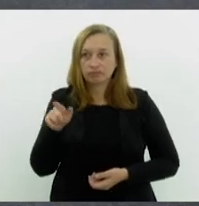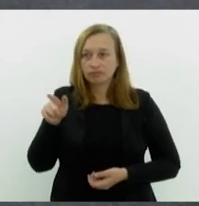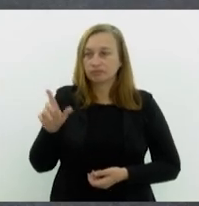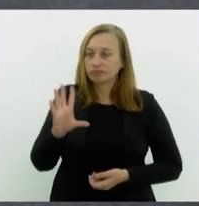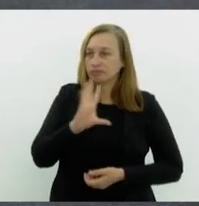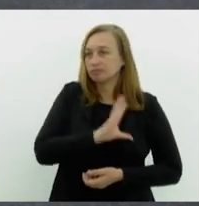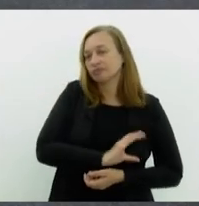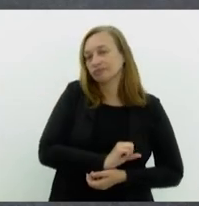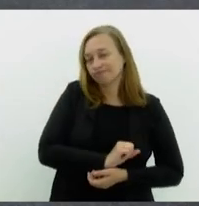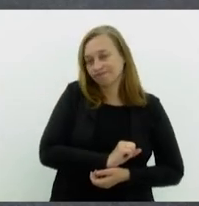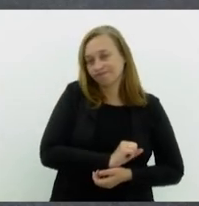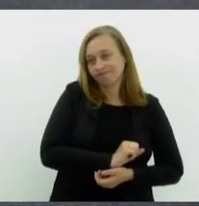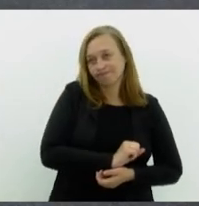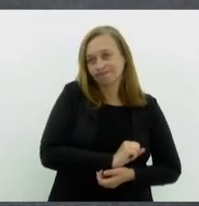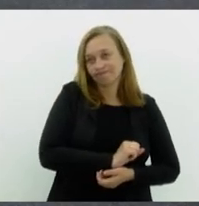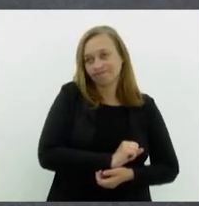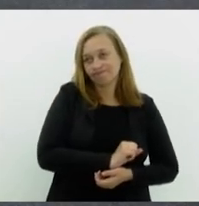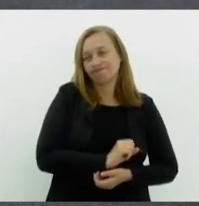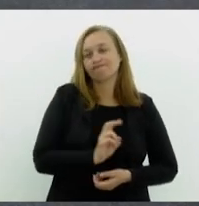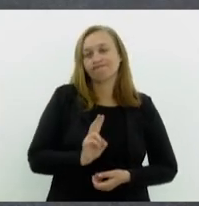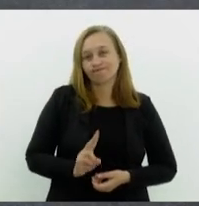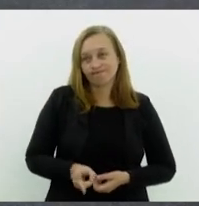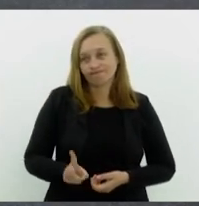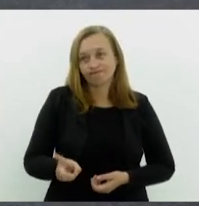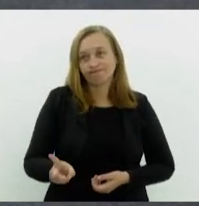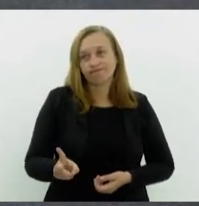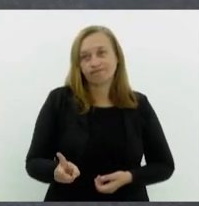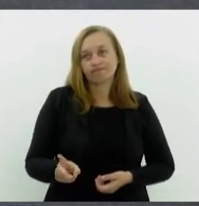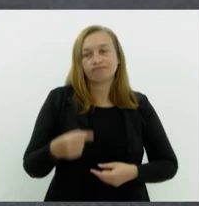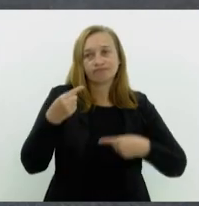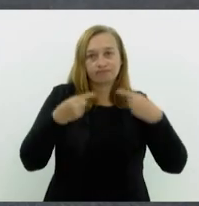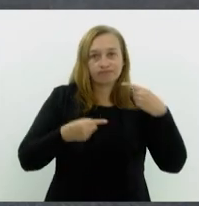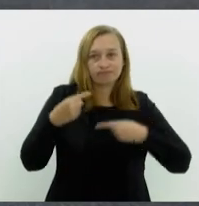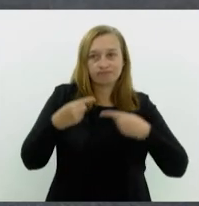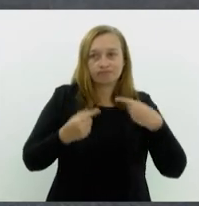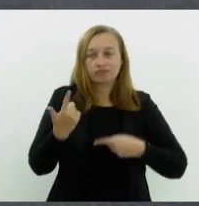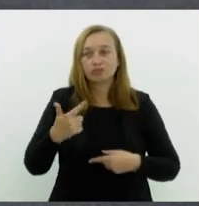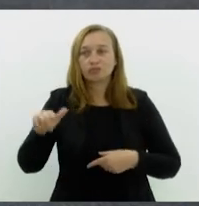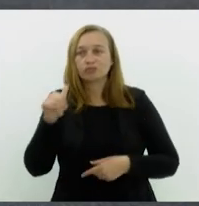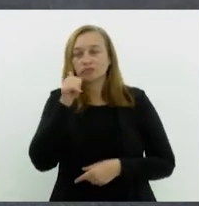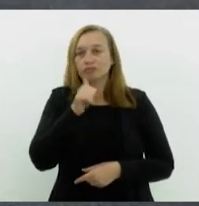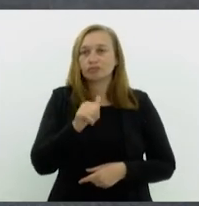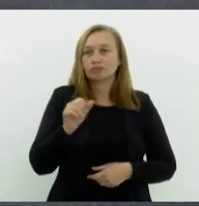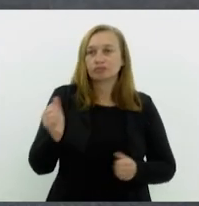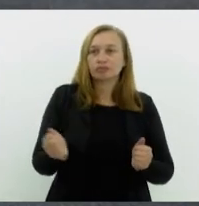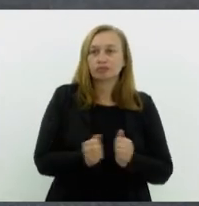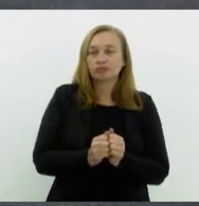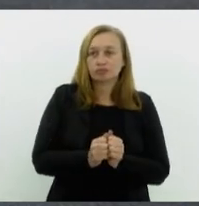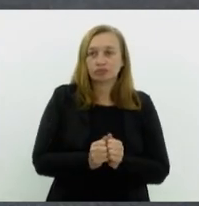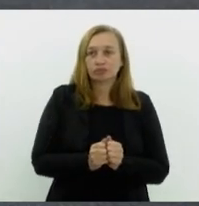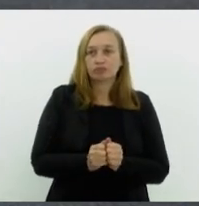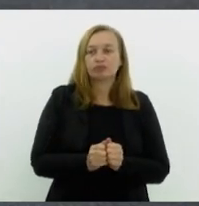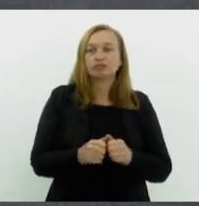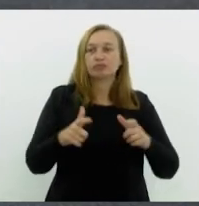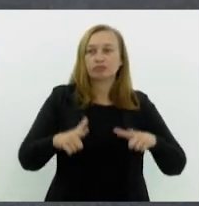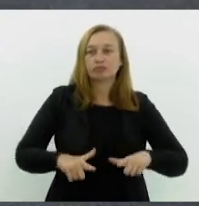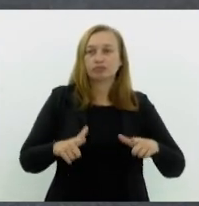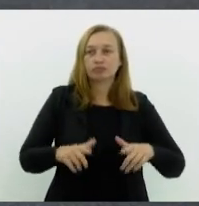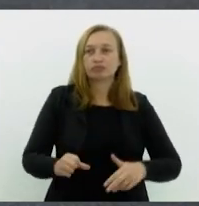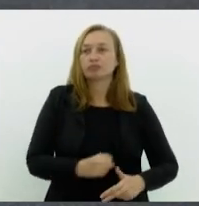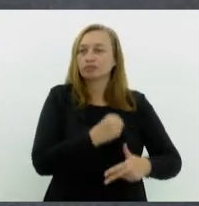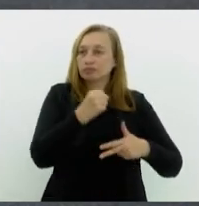querida, ela sempre traz esse debate de querer outras mulheres negras também nesse espaço de poder